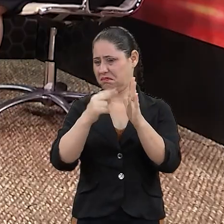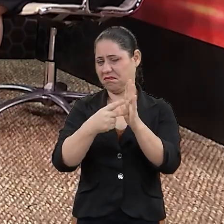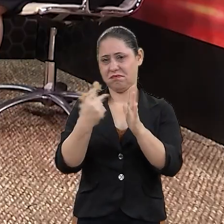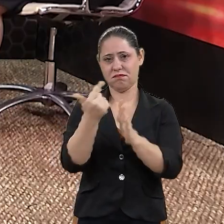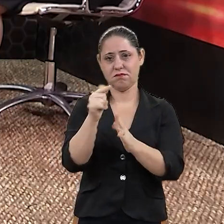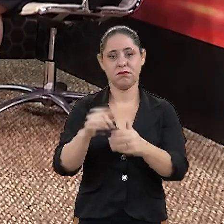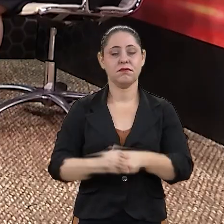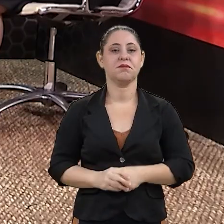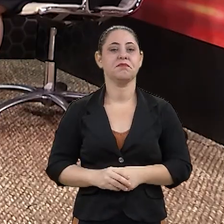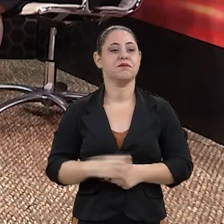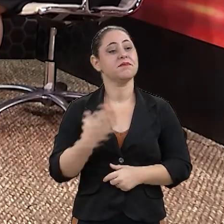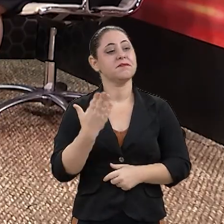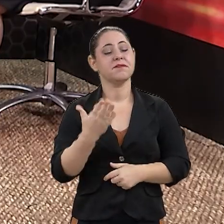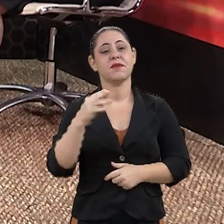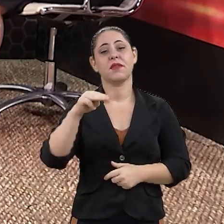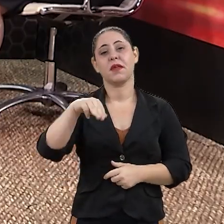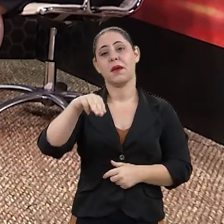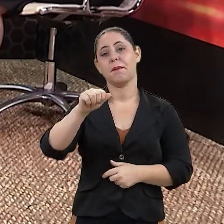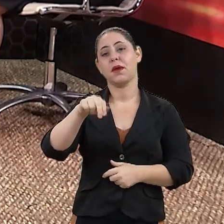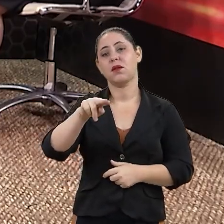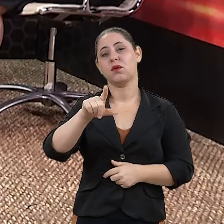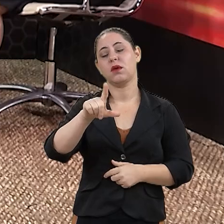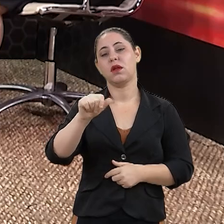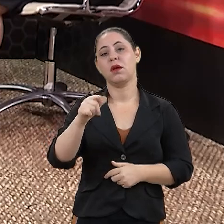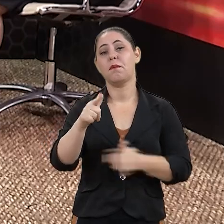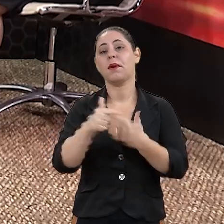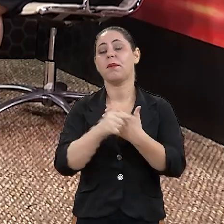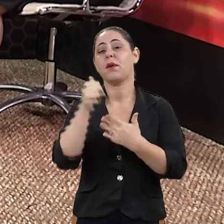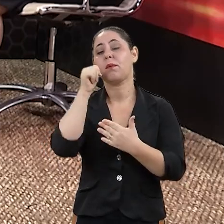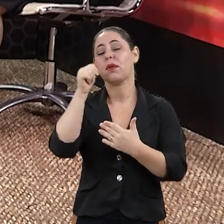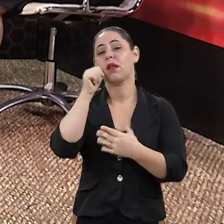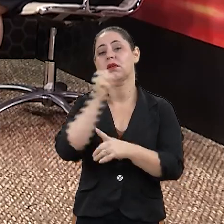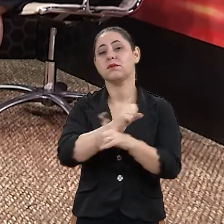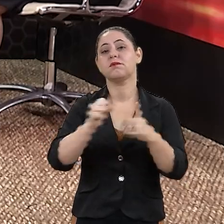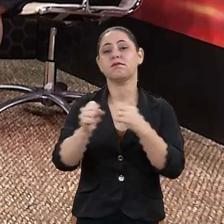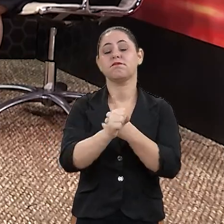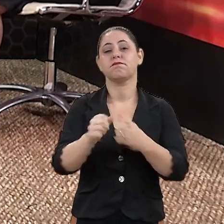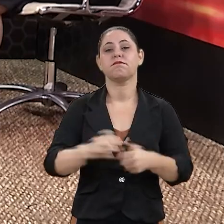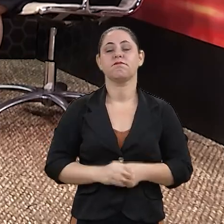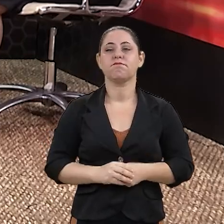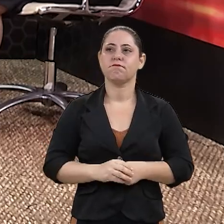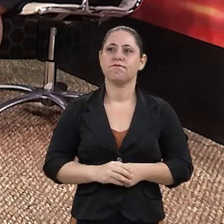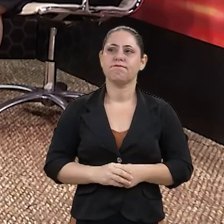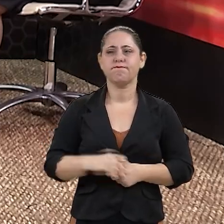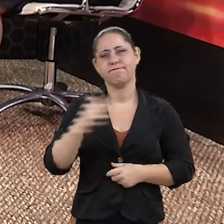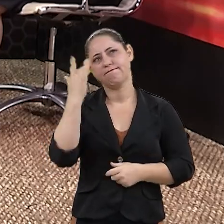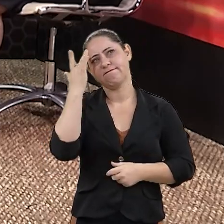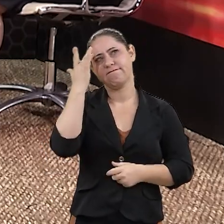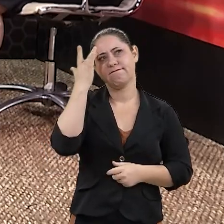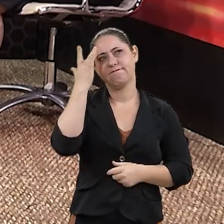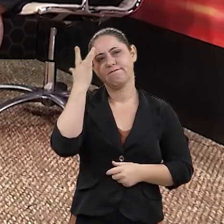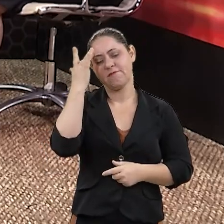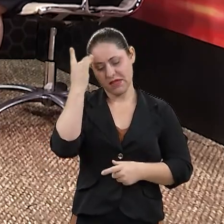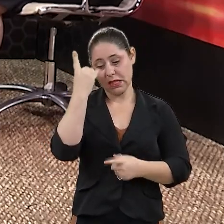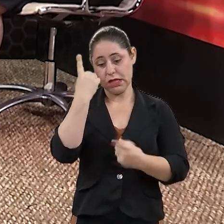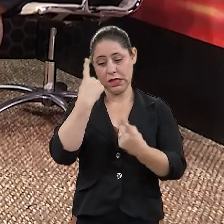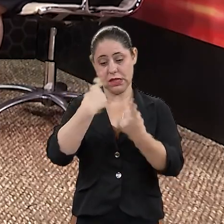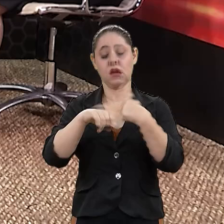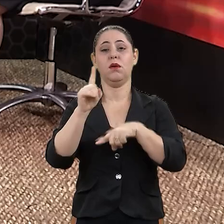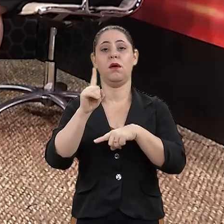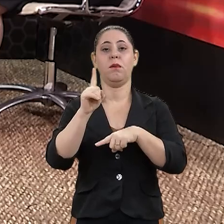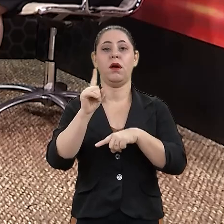você, Manuela, qual o nosso papel na sociedade? Eu acho que transformar. Eu acho, não, eu tenho certeza. Essas